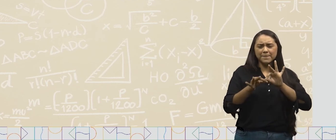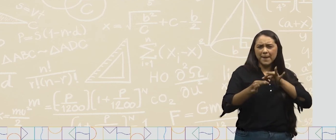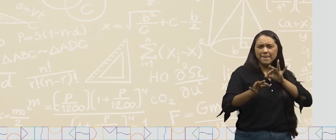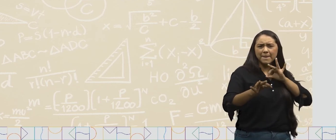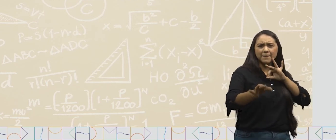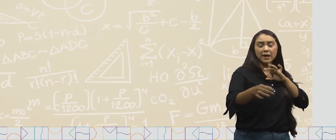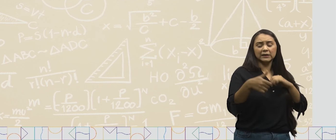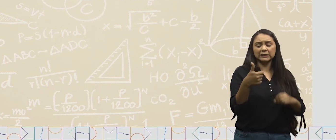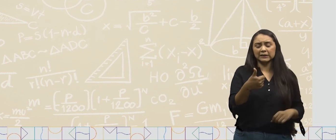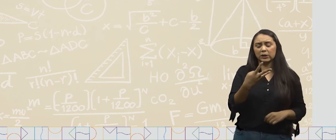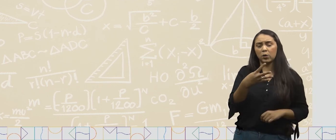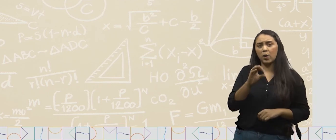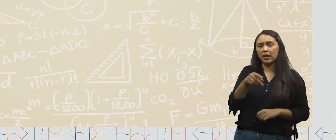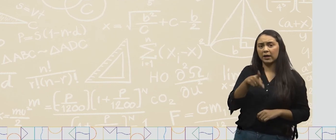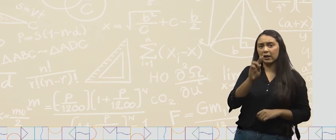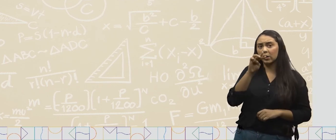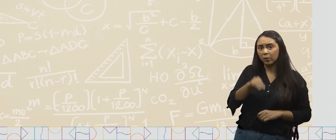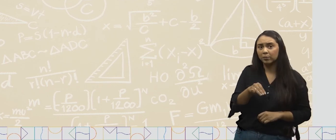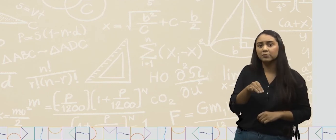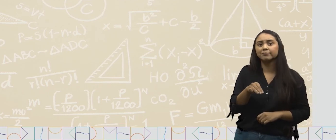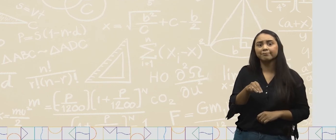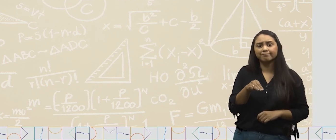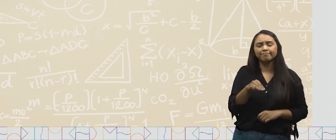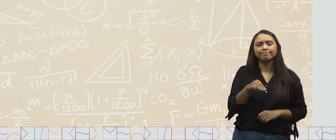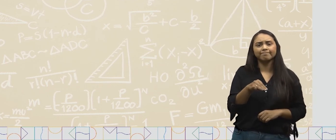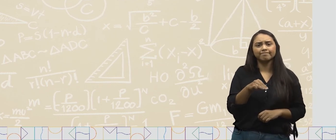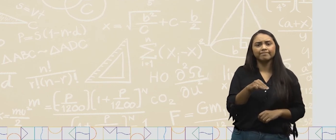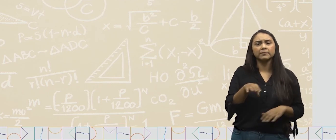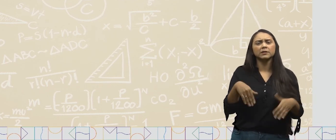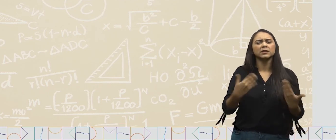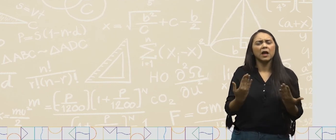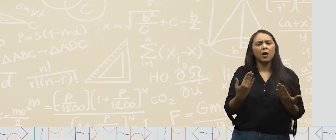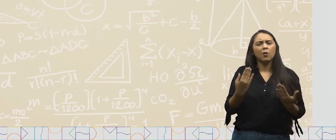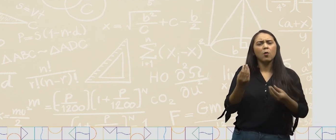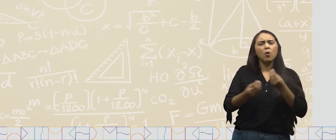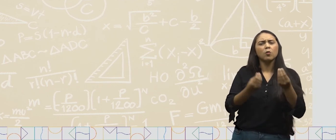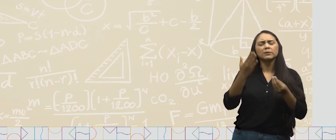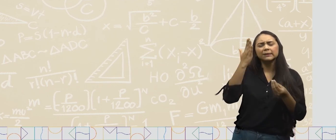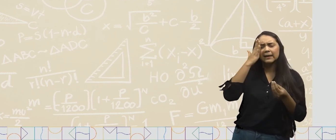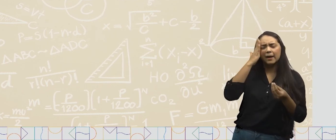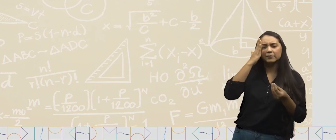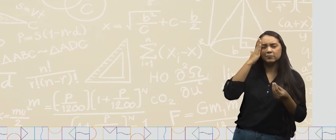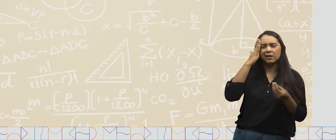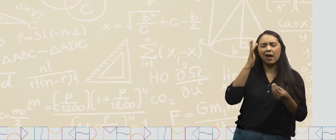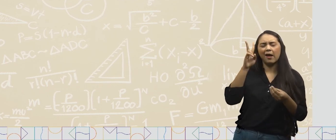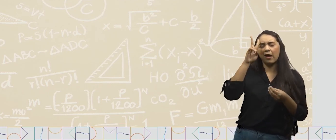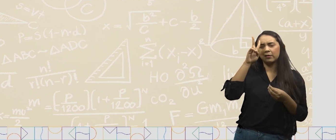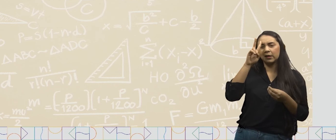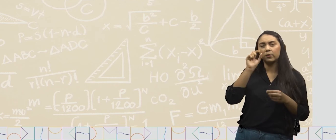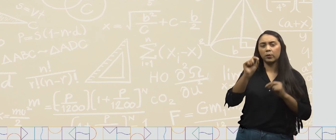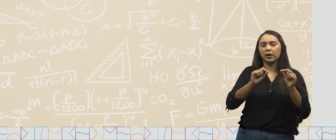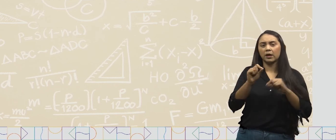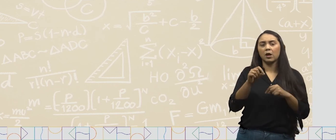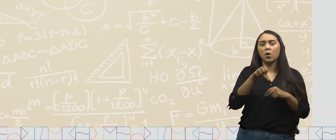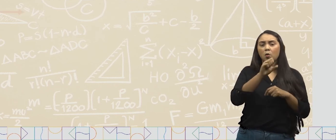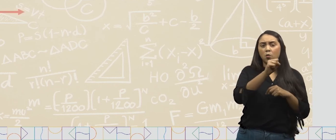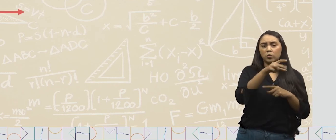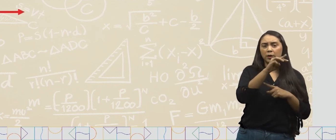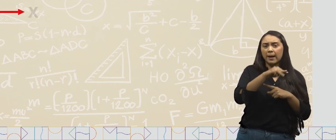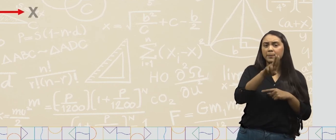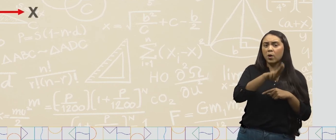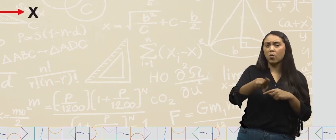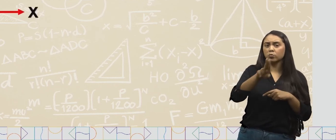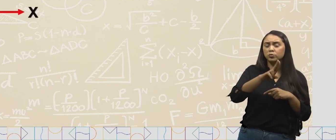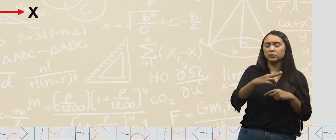percorreu 140 quilômetros. Em 8 quilômetros eu gasto 1 litro de gasolina. Então,